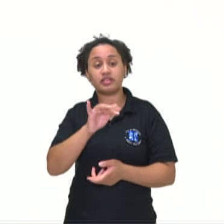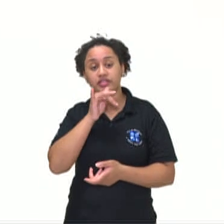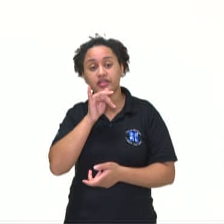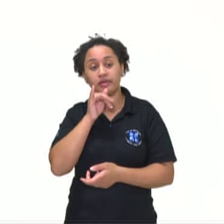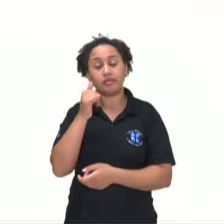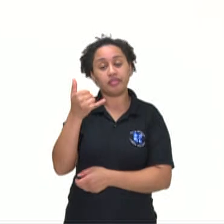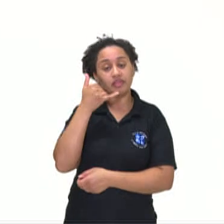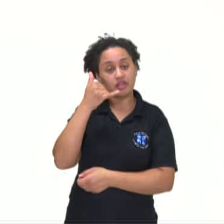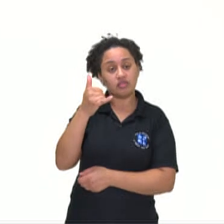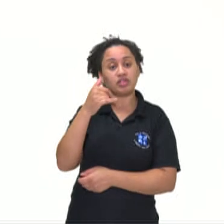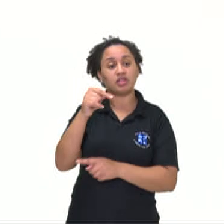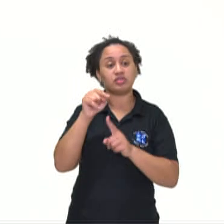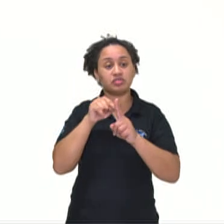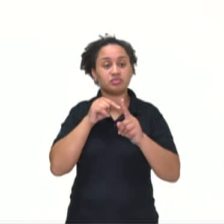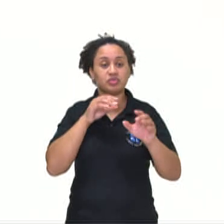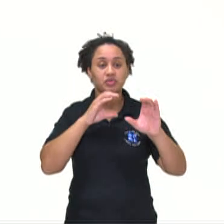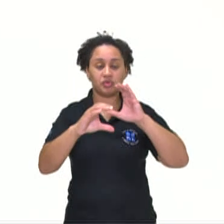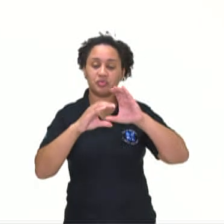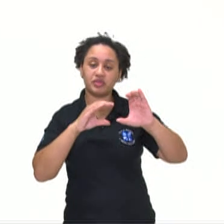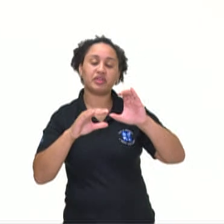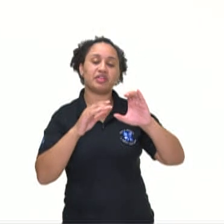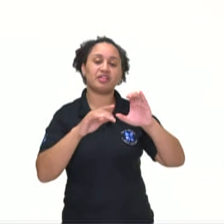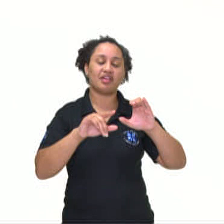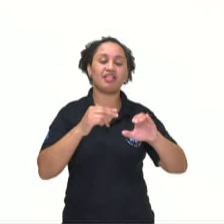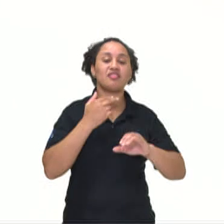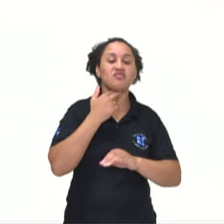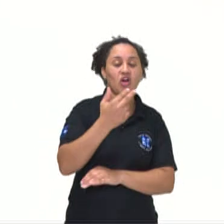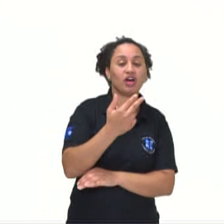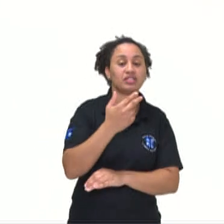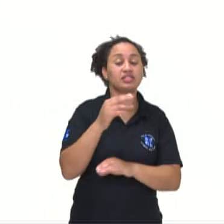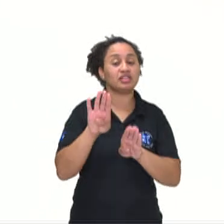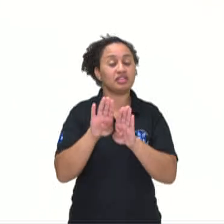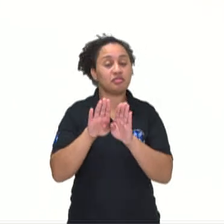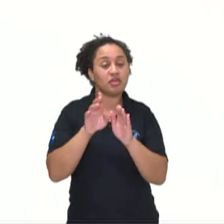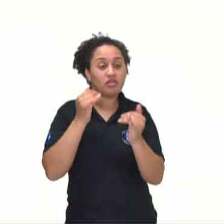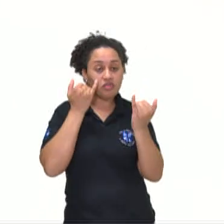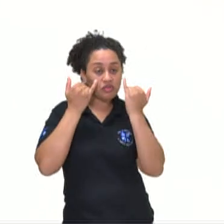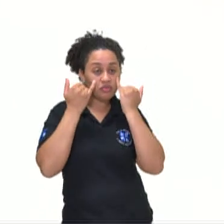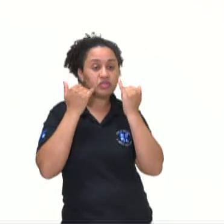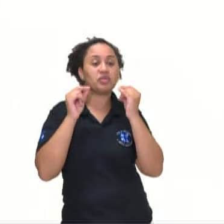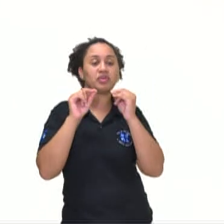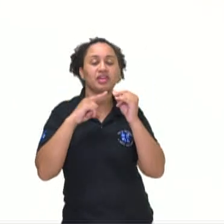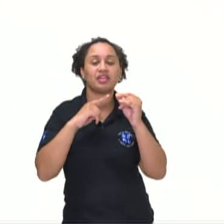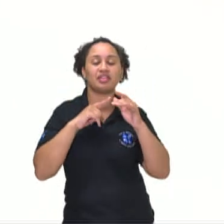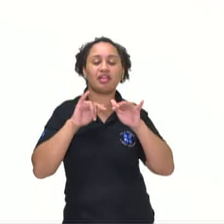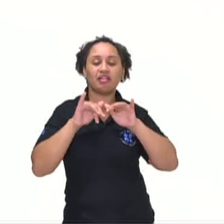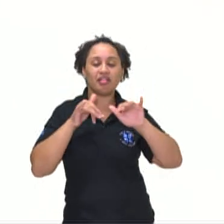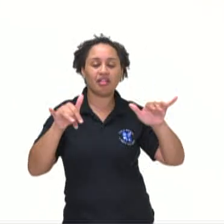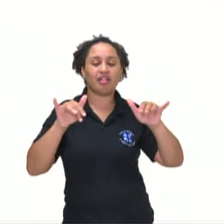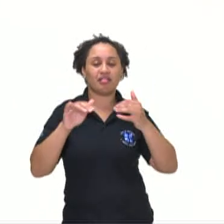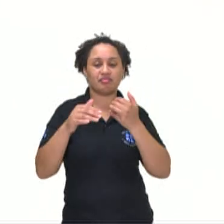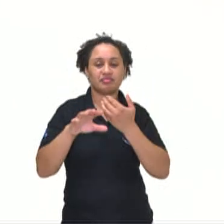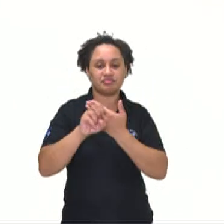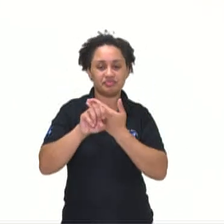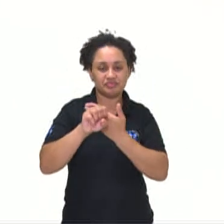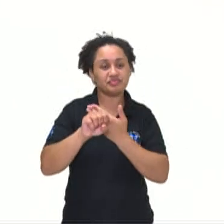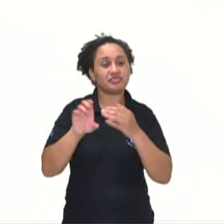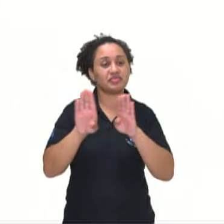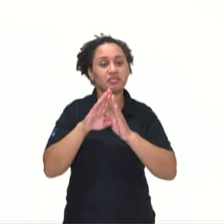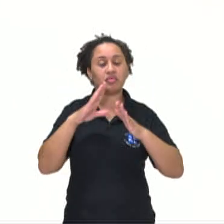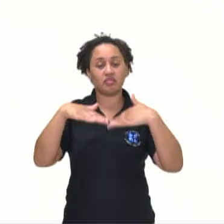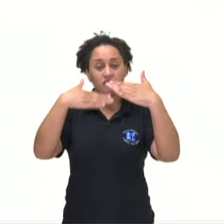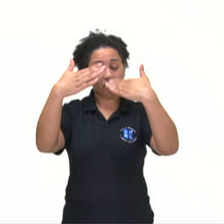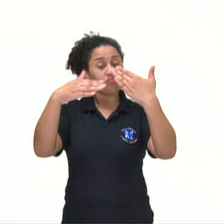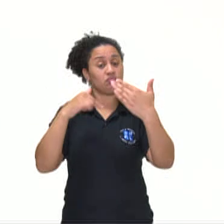Telefonia, meio de comunicação que faz a transmissão de voz e de dados por meio de ondas eletromagnéticas, e sua evolução